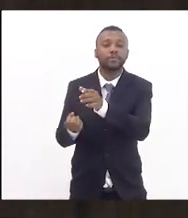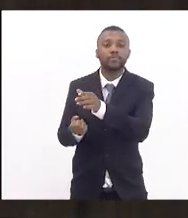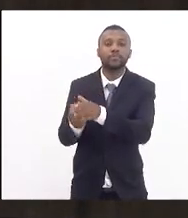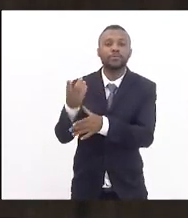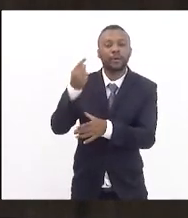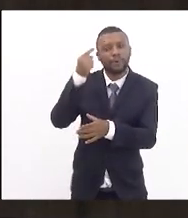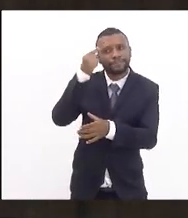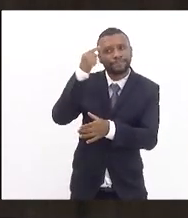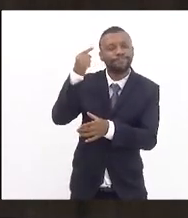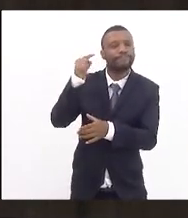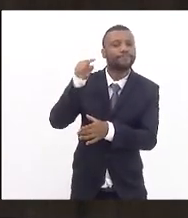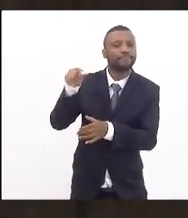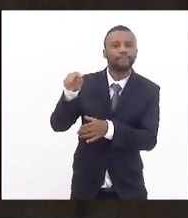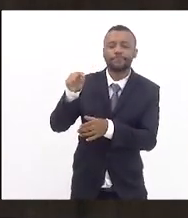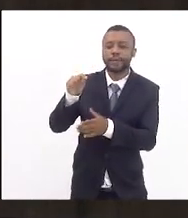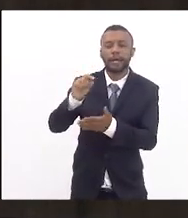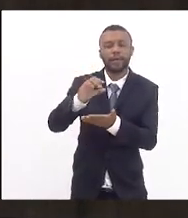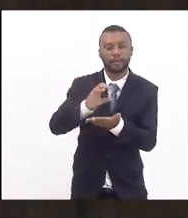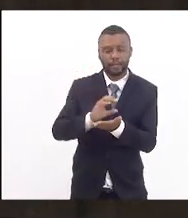da CPI,